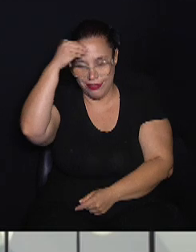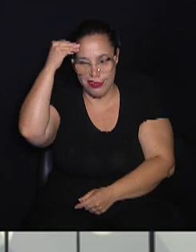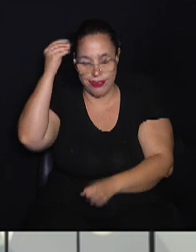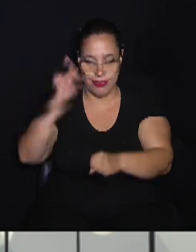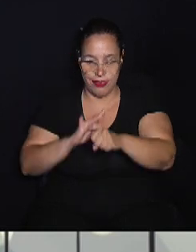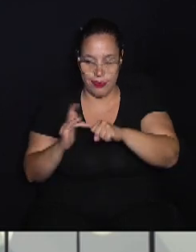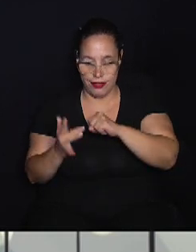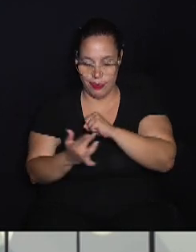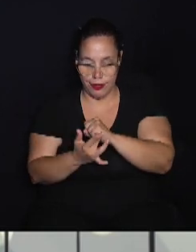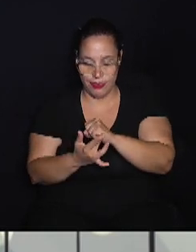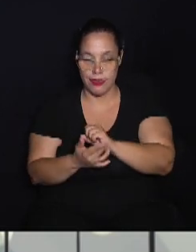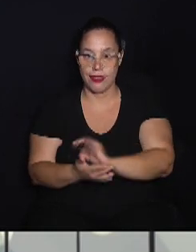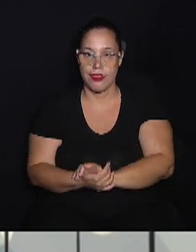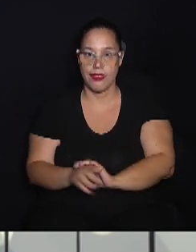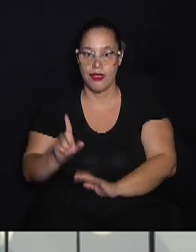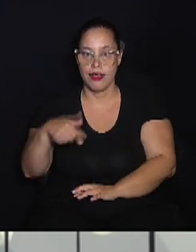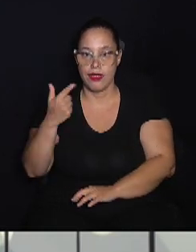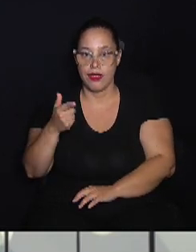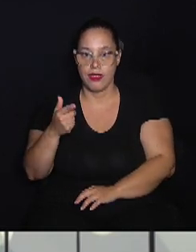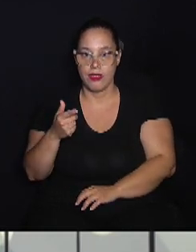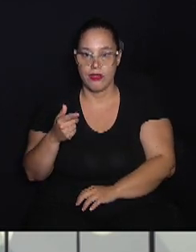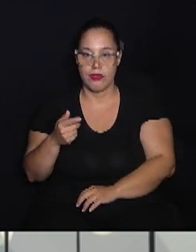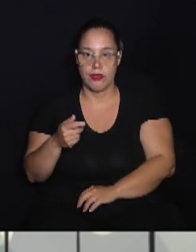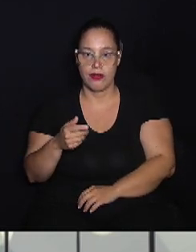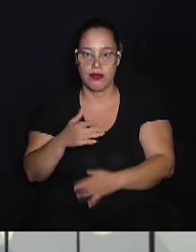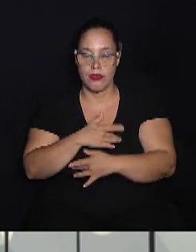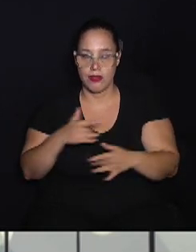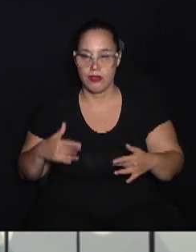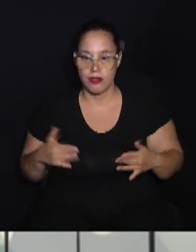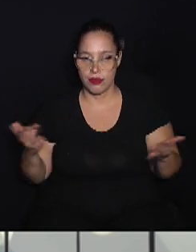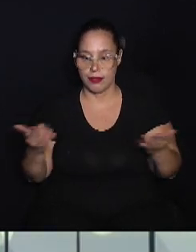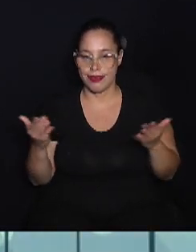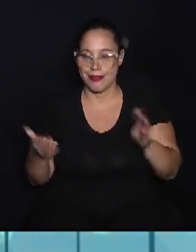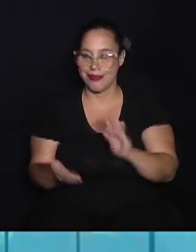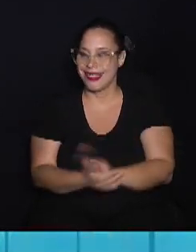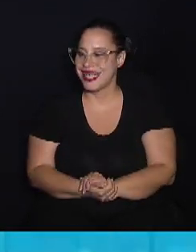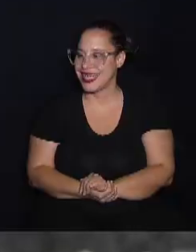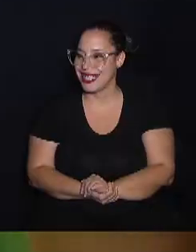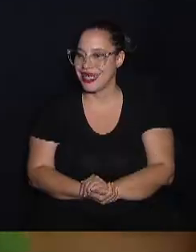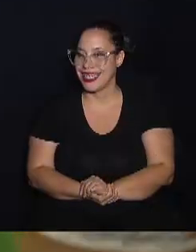nos acompanhar nas redes sociais até o próximo saúde